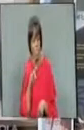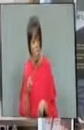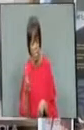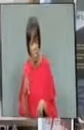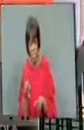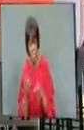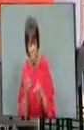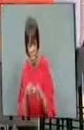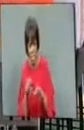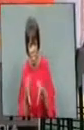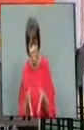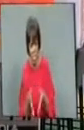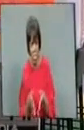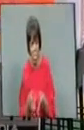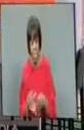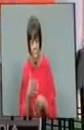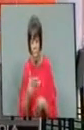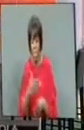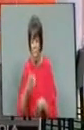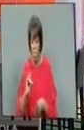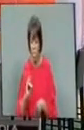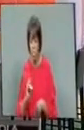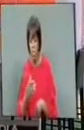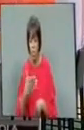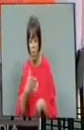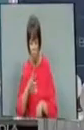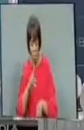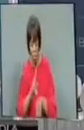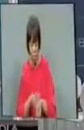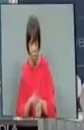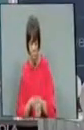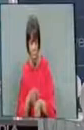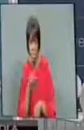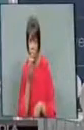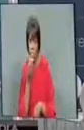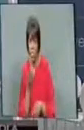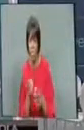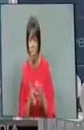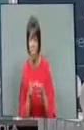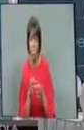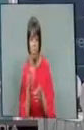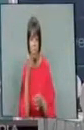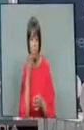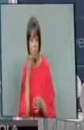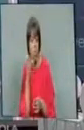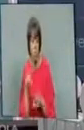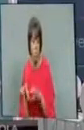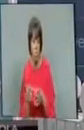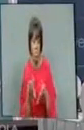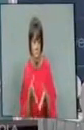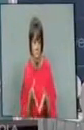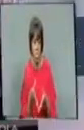uma hora só de destaque de Angola. Vamos mostrar o nosso programa espacial nacional, vamos mostrar aquilo que é a possibilidade das pessoas